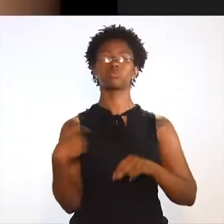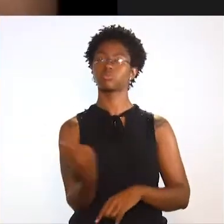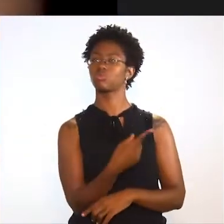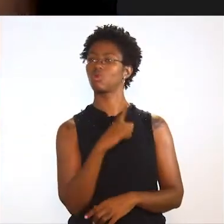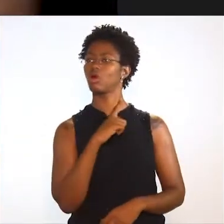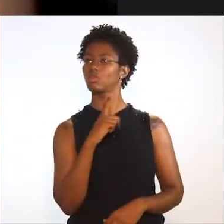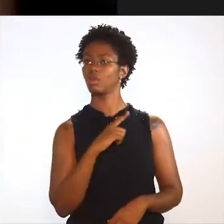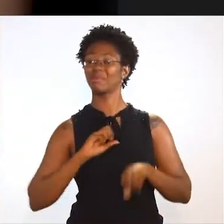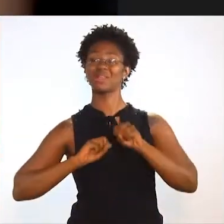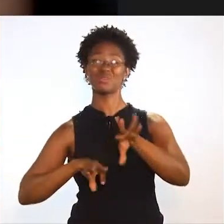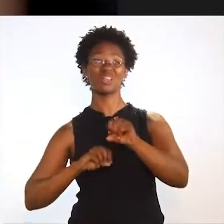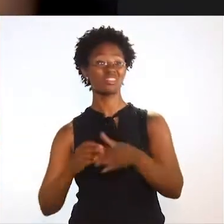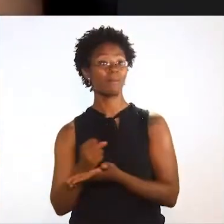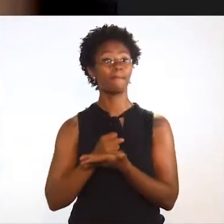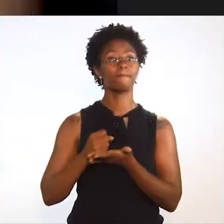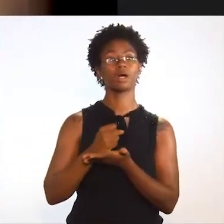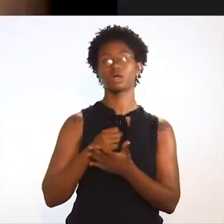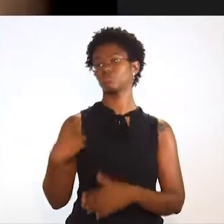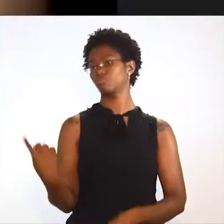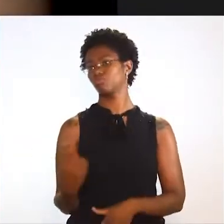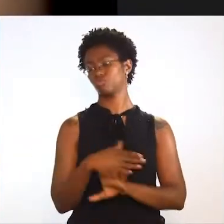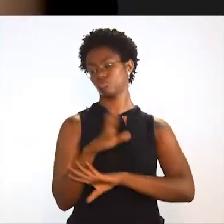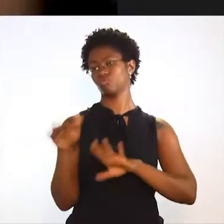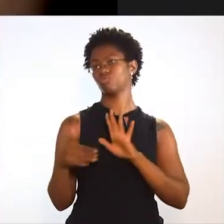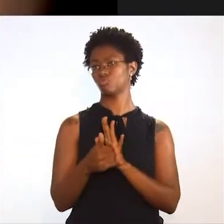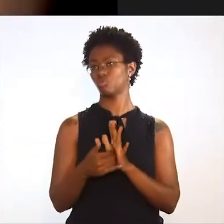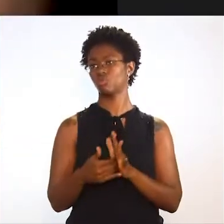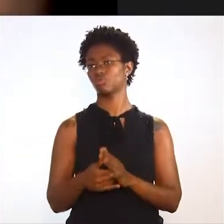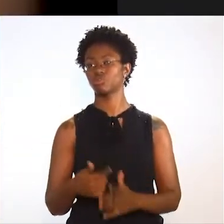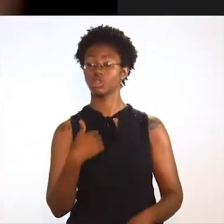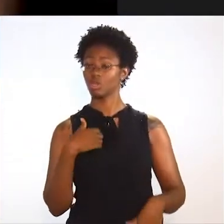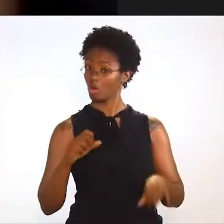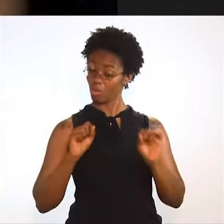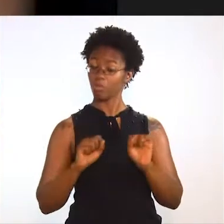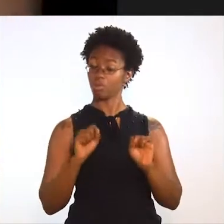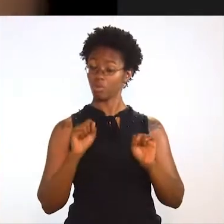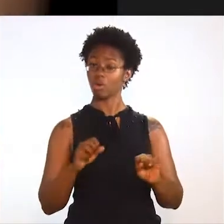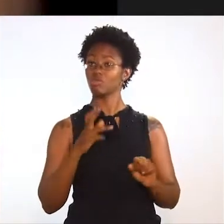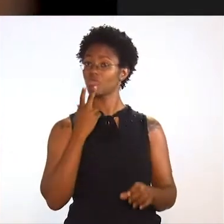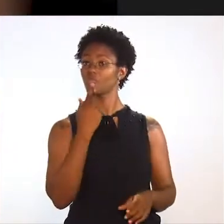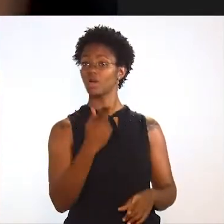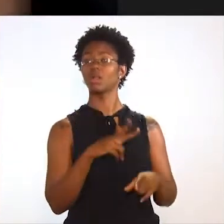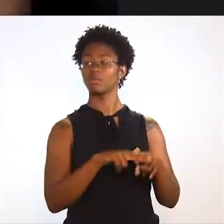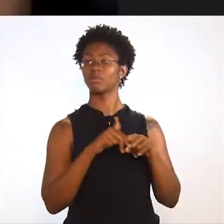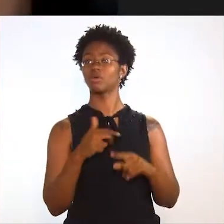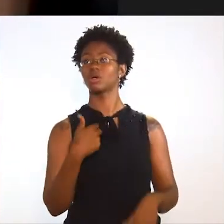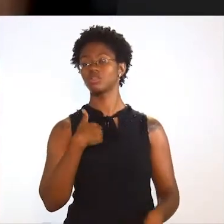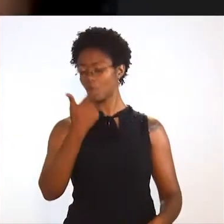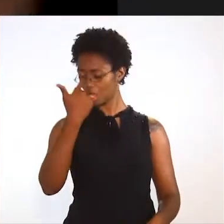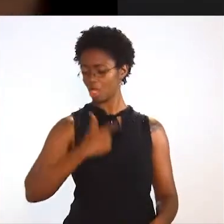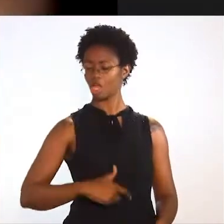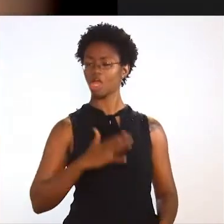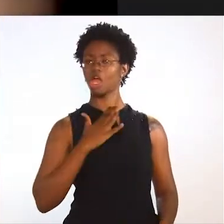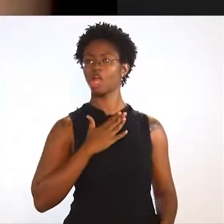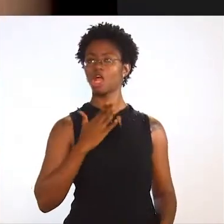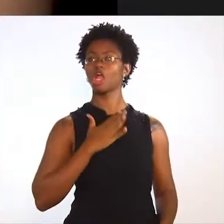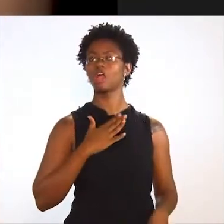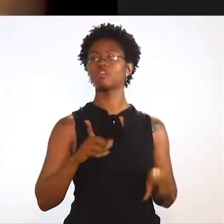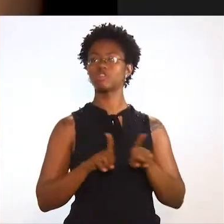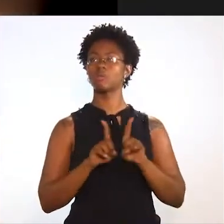caminho. A educação é a base de tudo. E eu posso falar isso com propriedade, porque eu sou